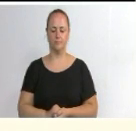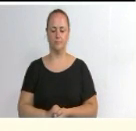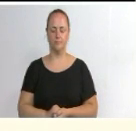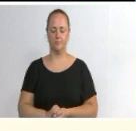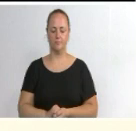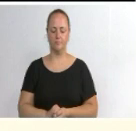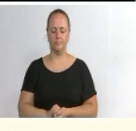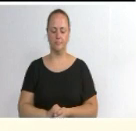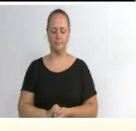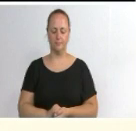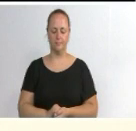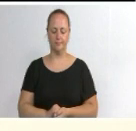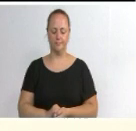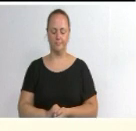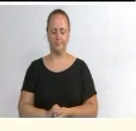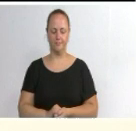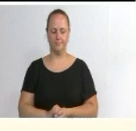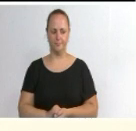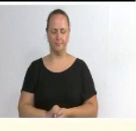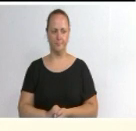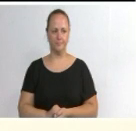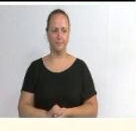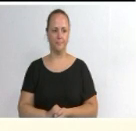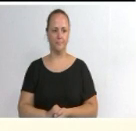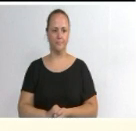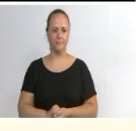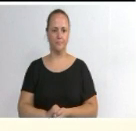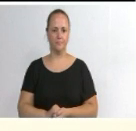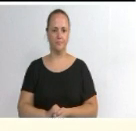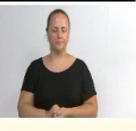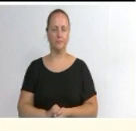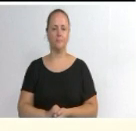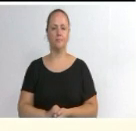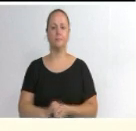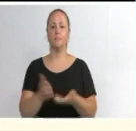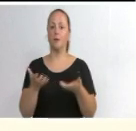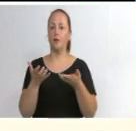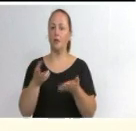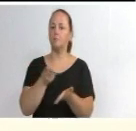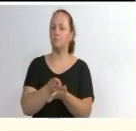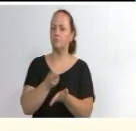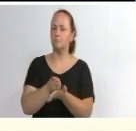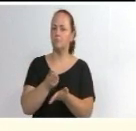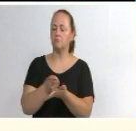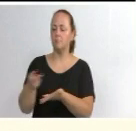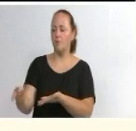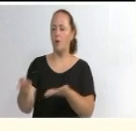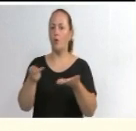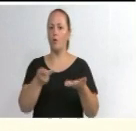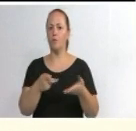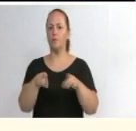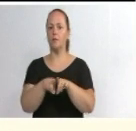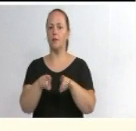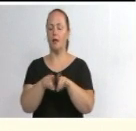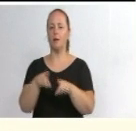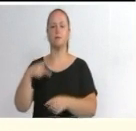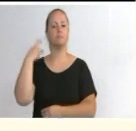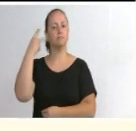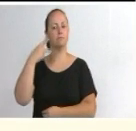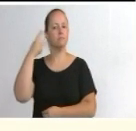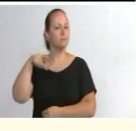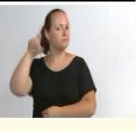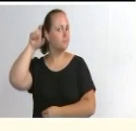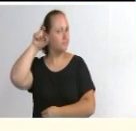Quando é direto na administração, a gente não tem como saber ali se ele não abriu. Sim. Quero, na sequência, já convidar o vereador Jantz